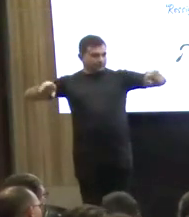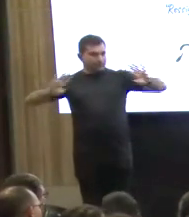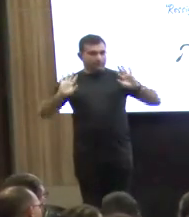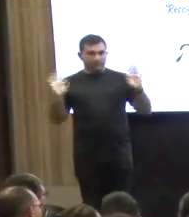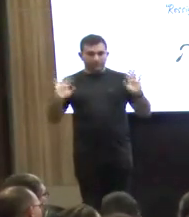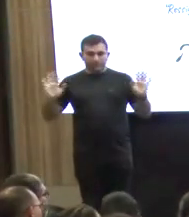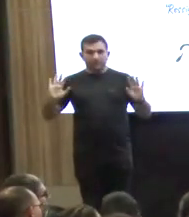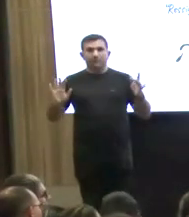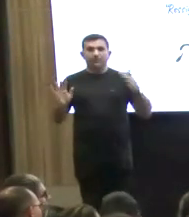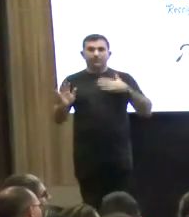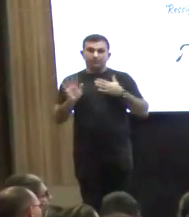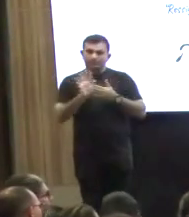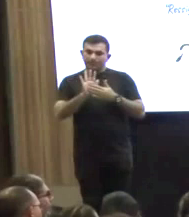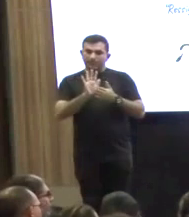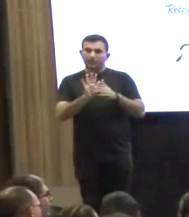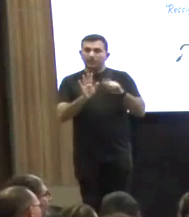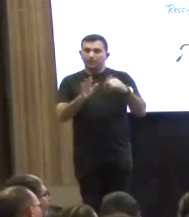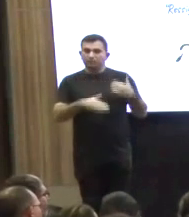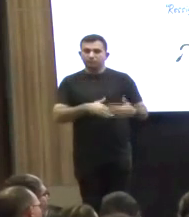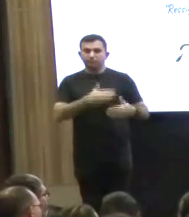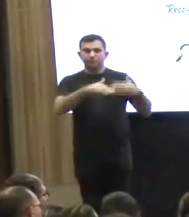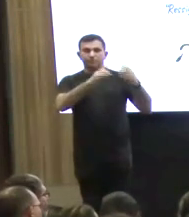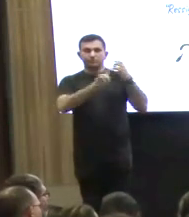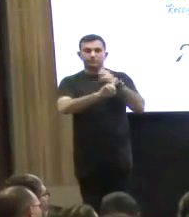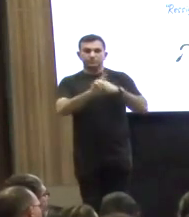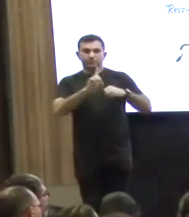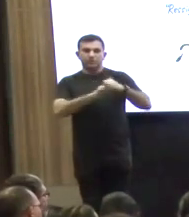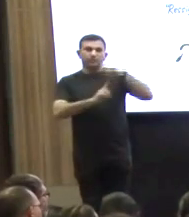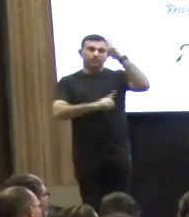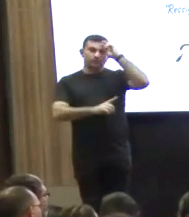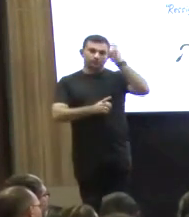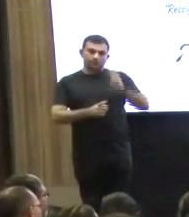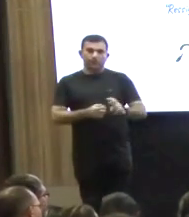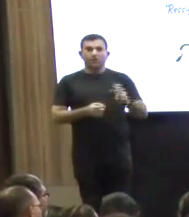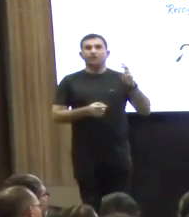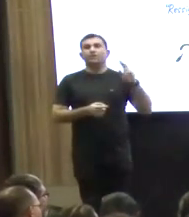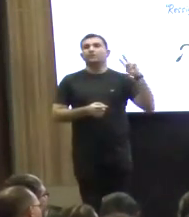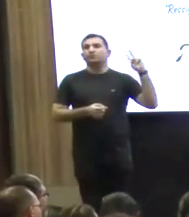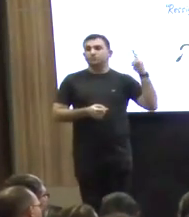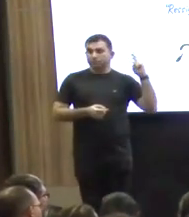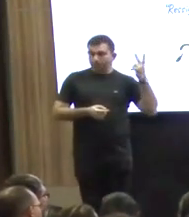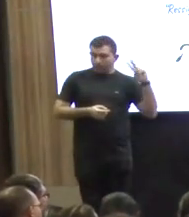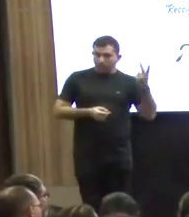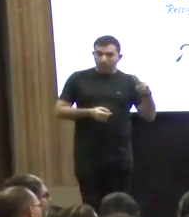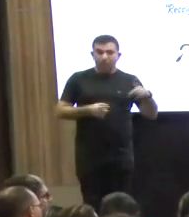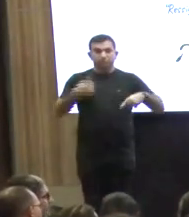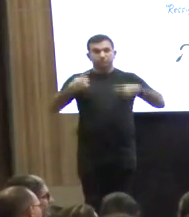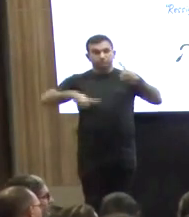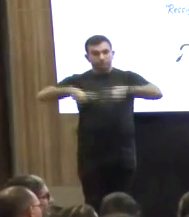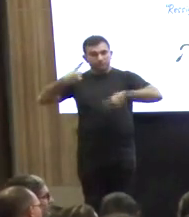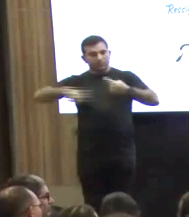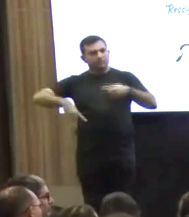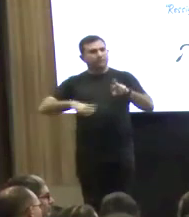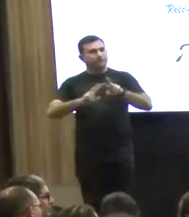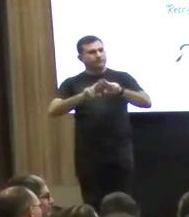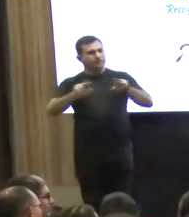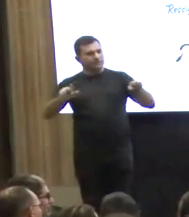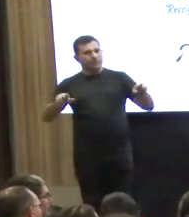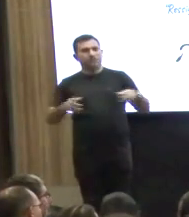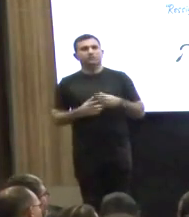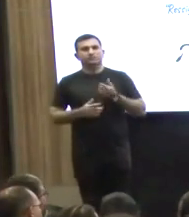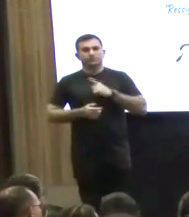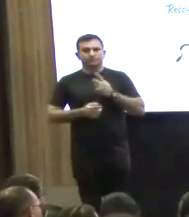ela é uma construção social, cultural, histórica, política das diferenças. E das diferenças lidas dessa forma, como eu